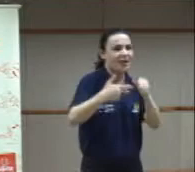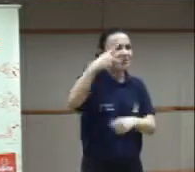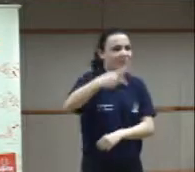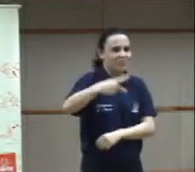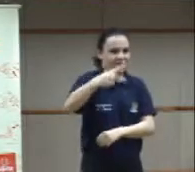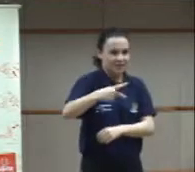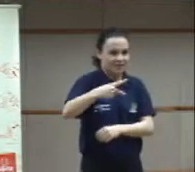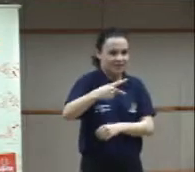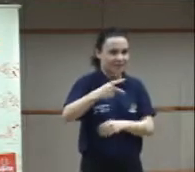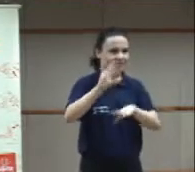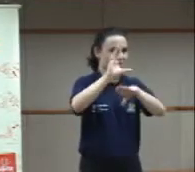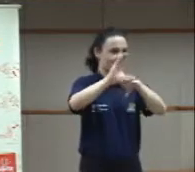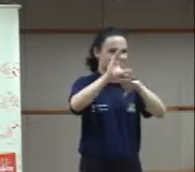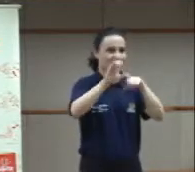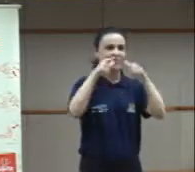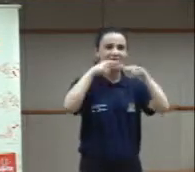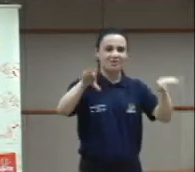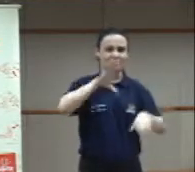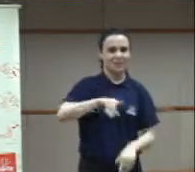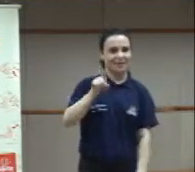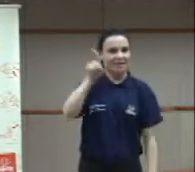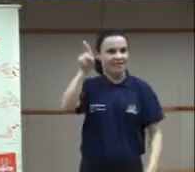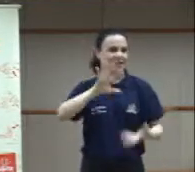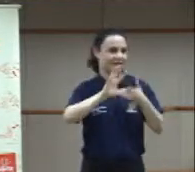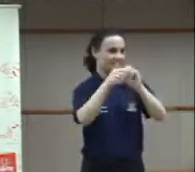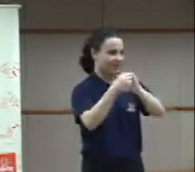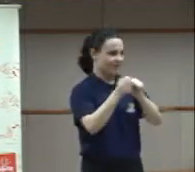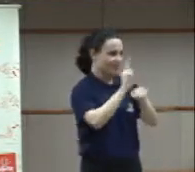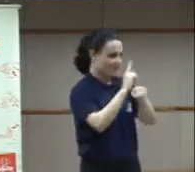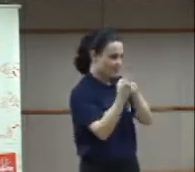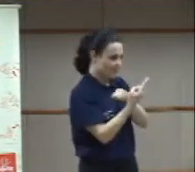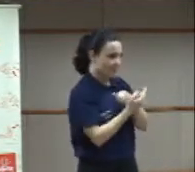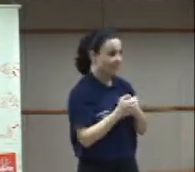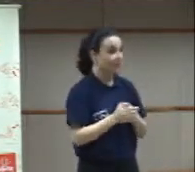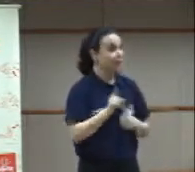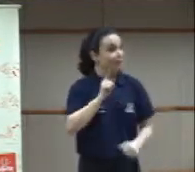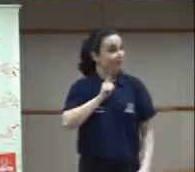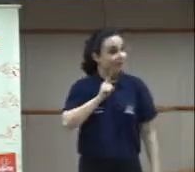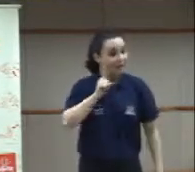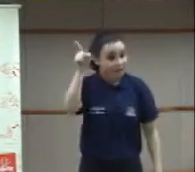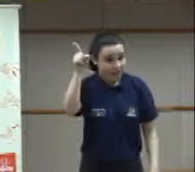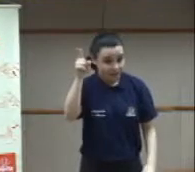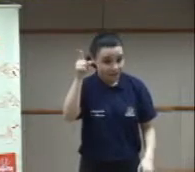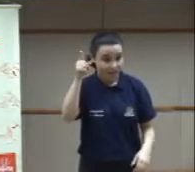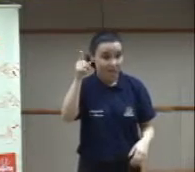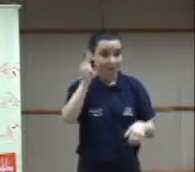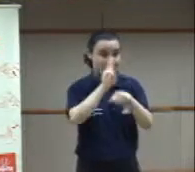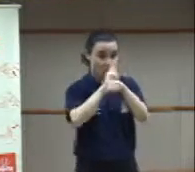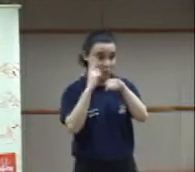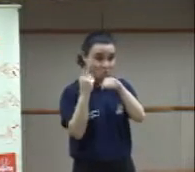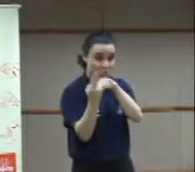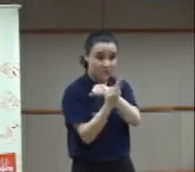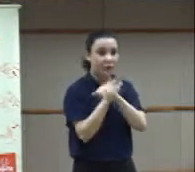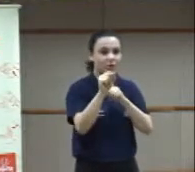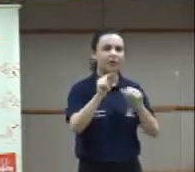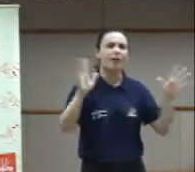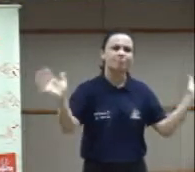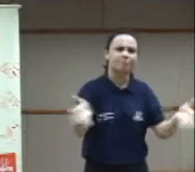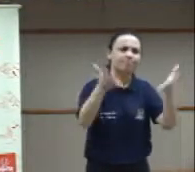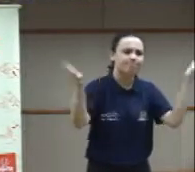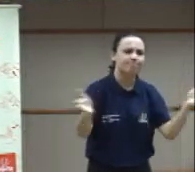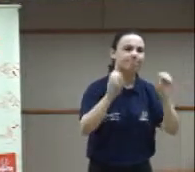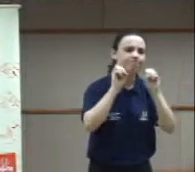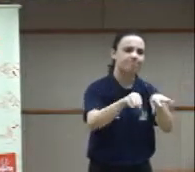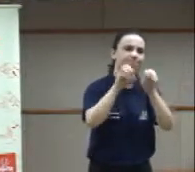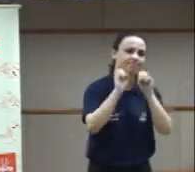ensino, promover e incentivar a aprendizagem do português como a segunda língua, mas nós temos que